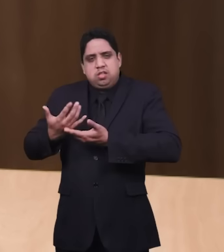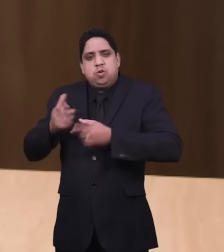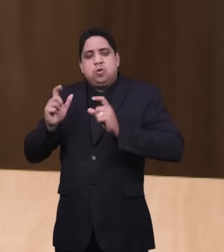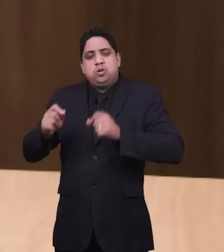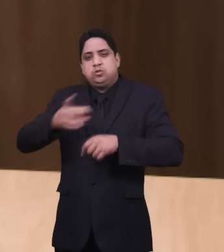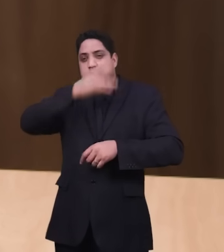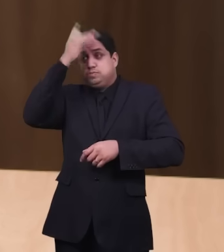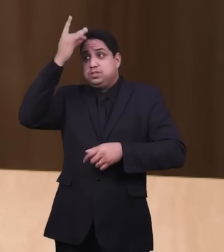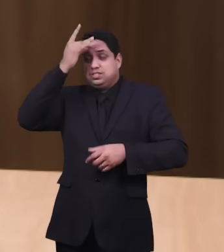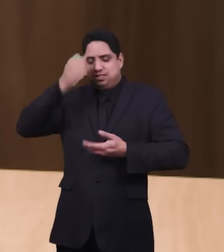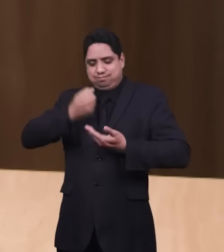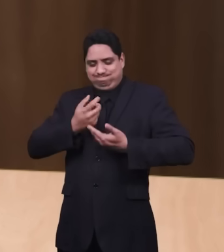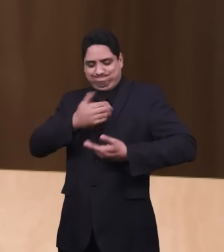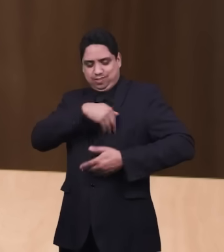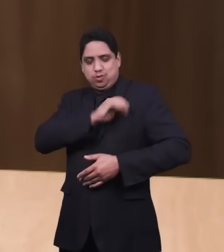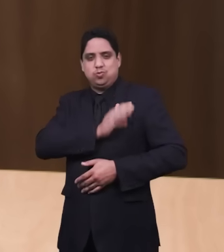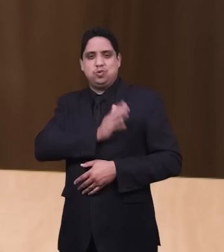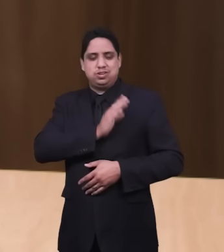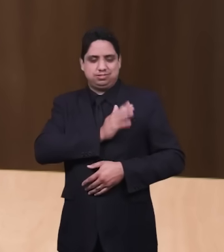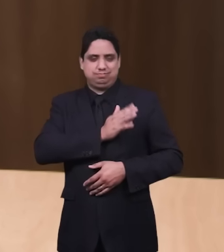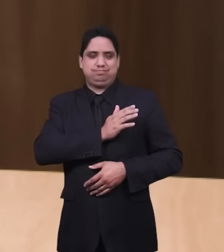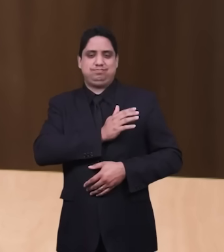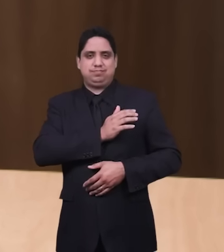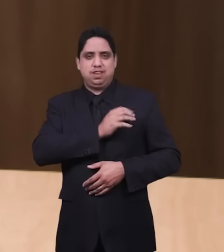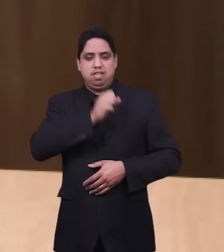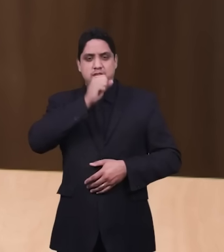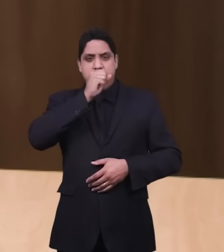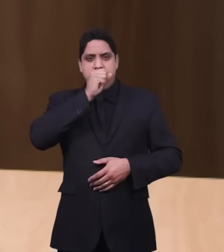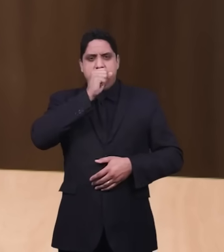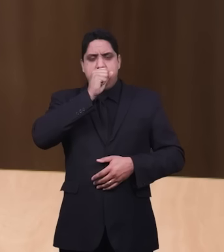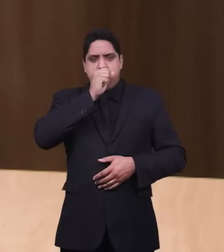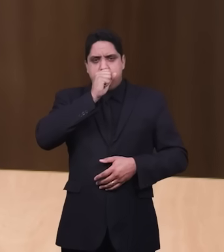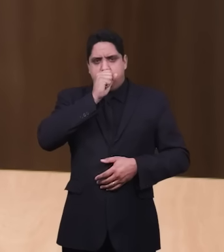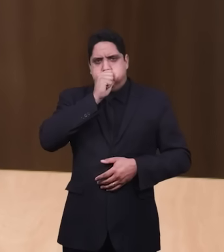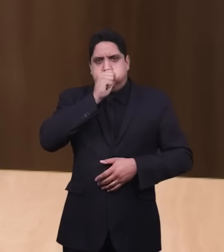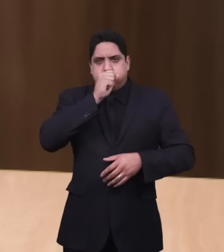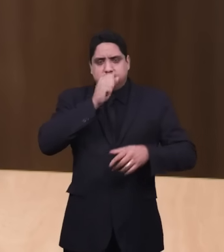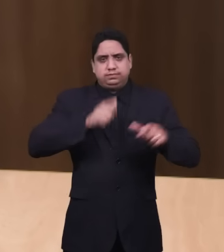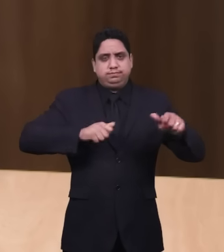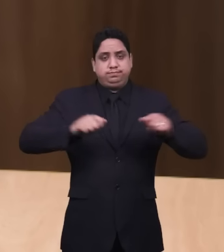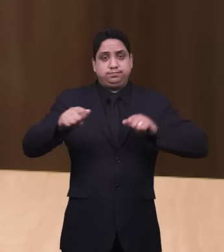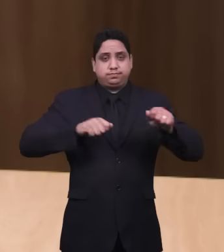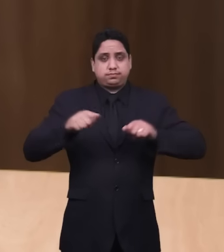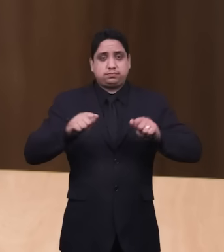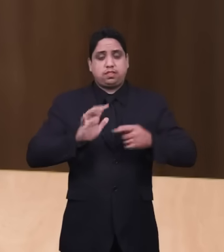a revelação, batismo com o Espírito Santo. No livro de Atos diz que